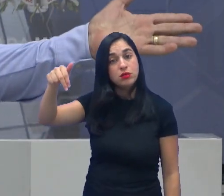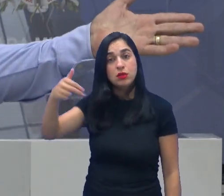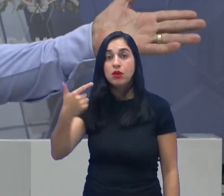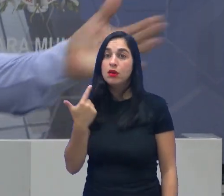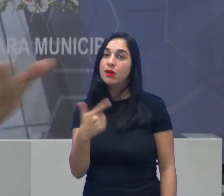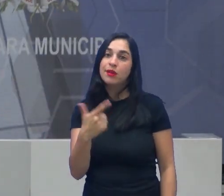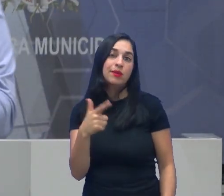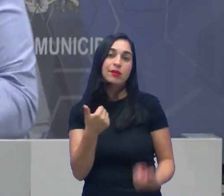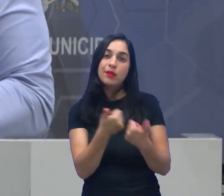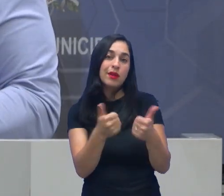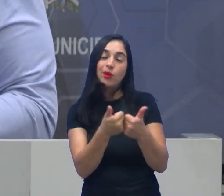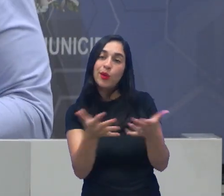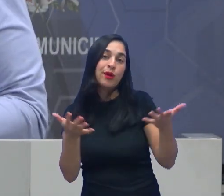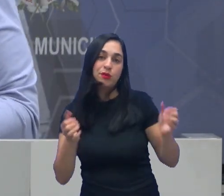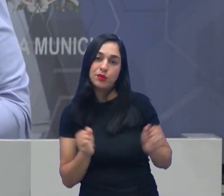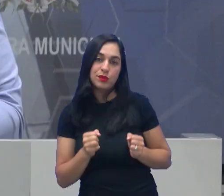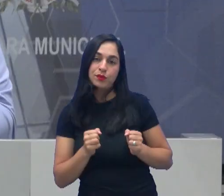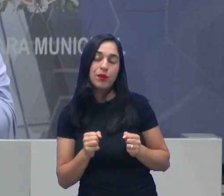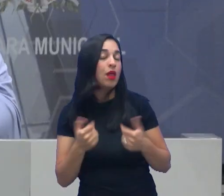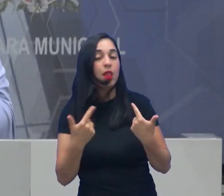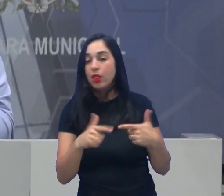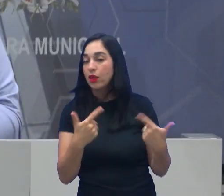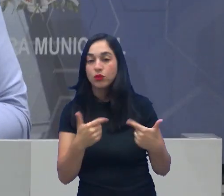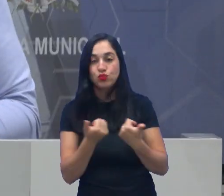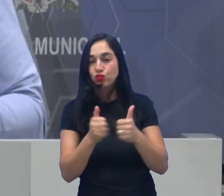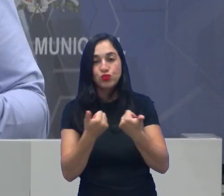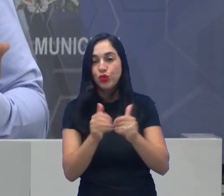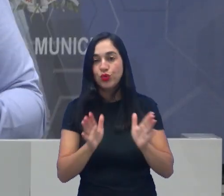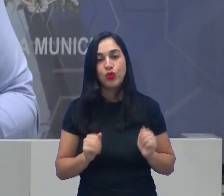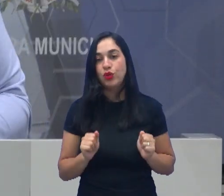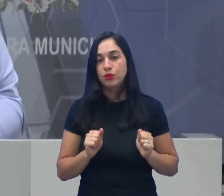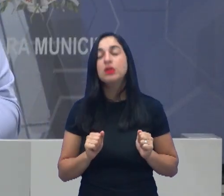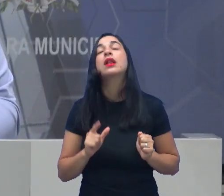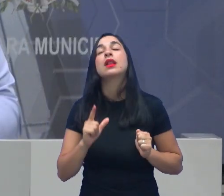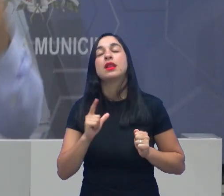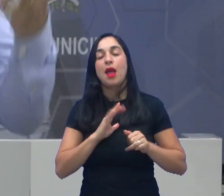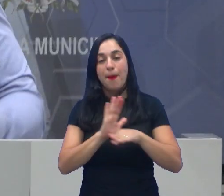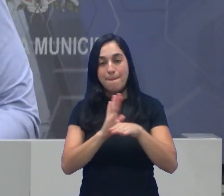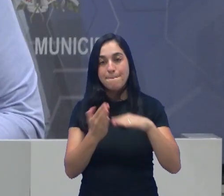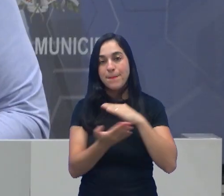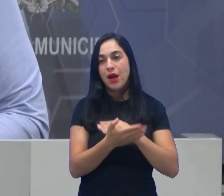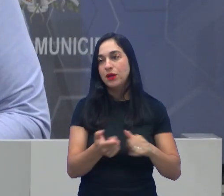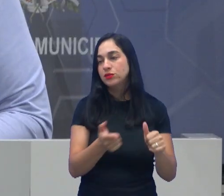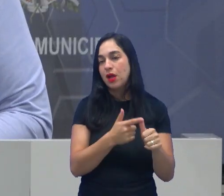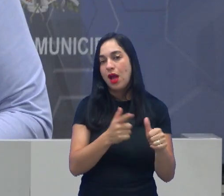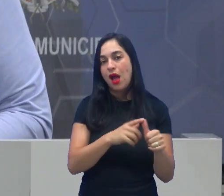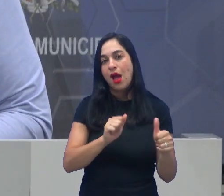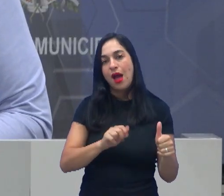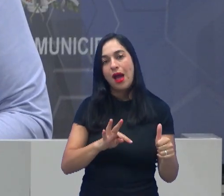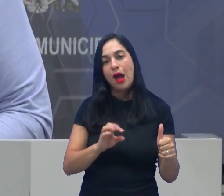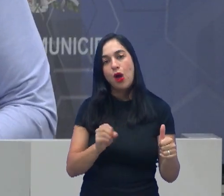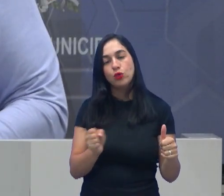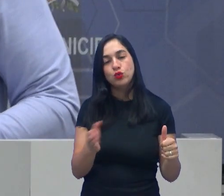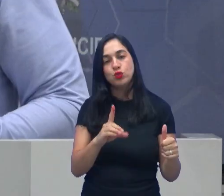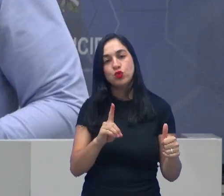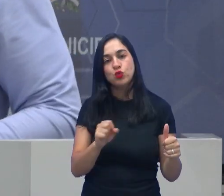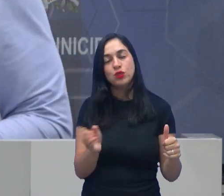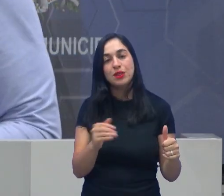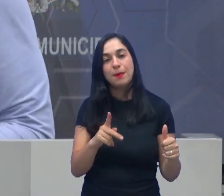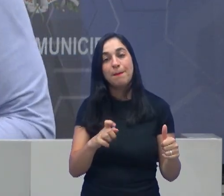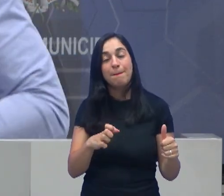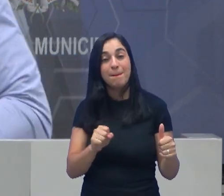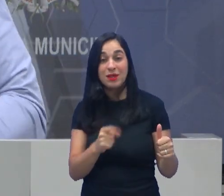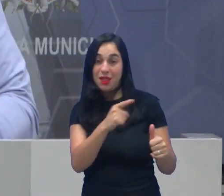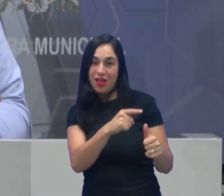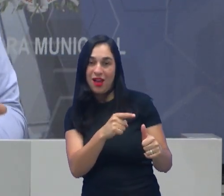ônibus. Não tem ônibus em bairros já consolidados, como o Alto dos Ipês. Nós temos mais